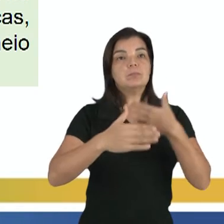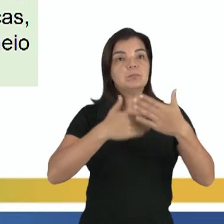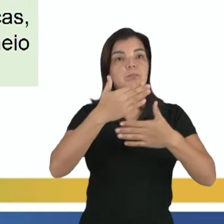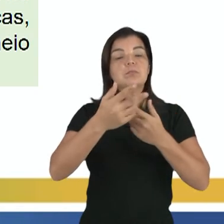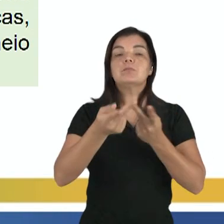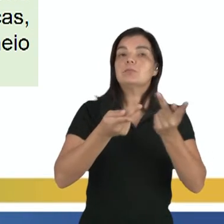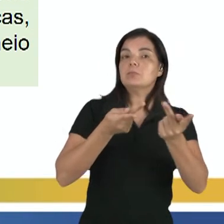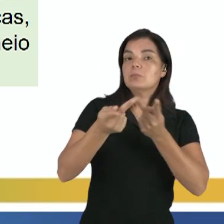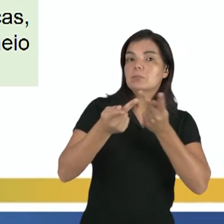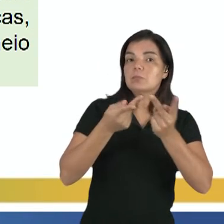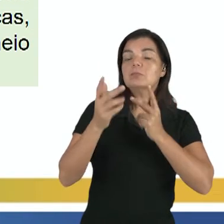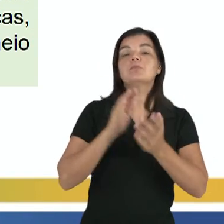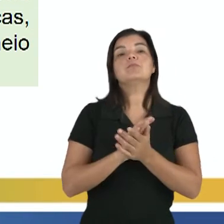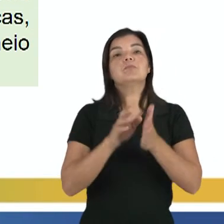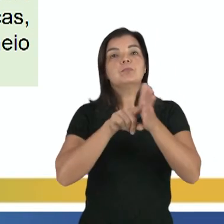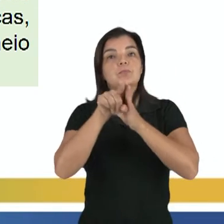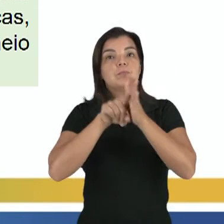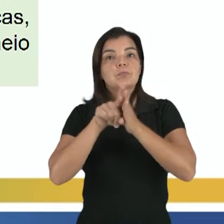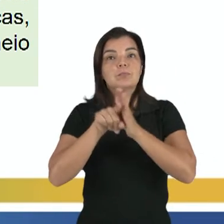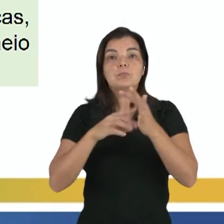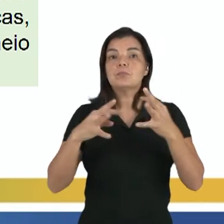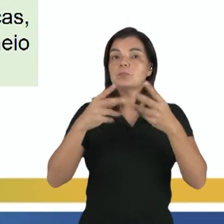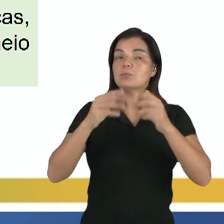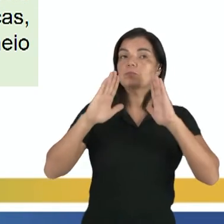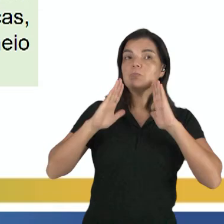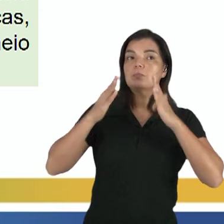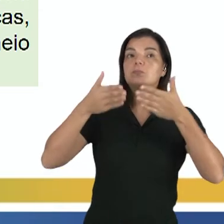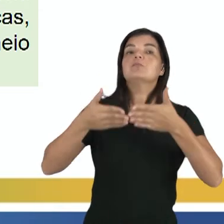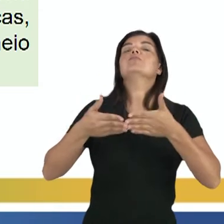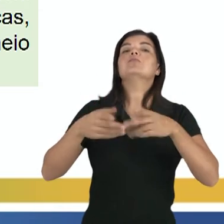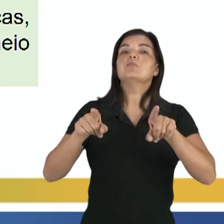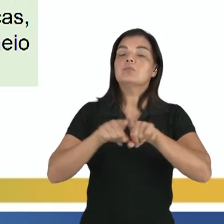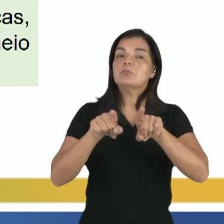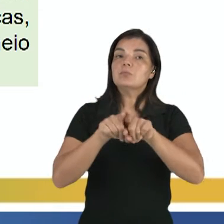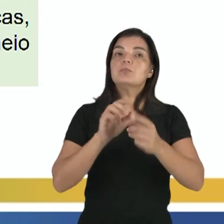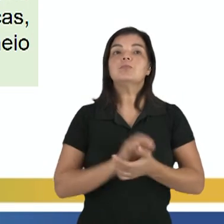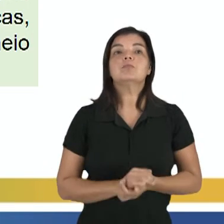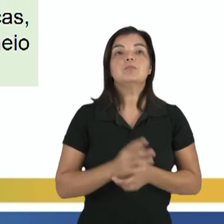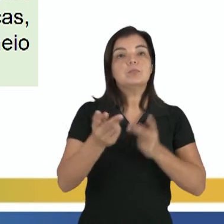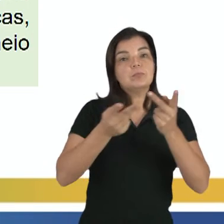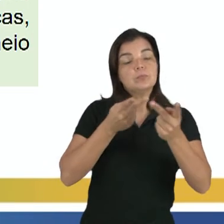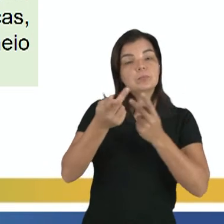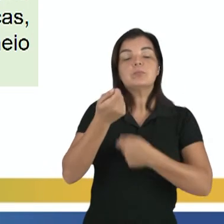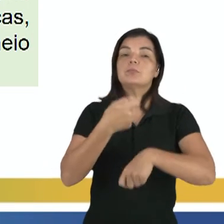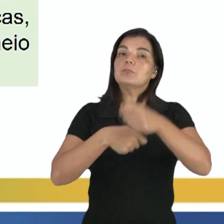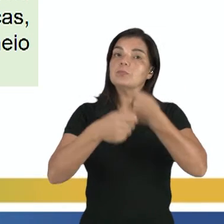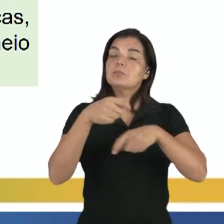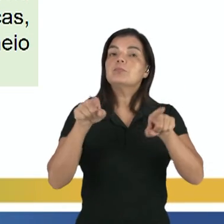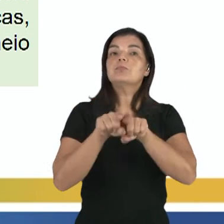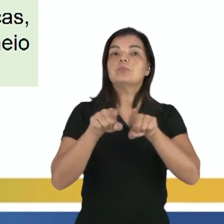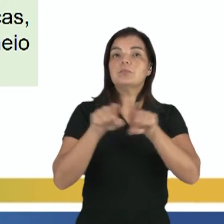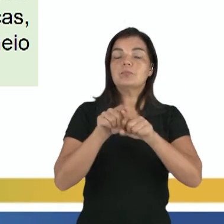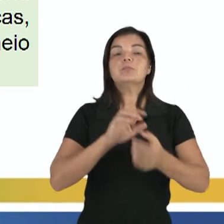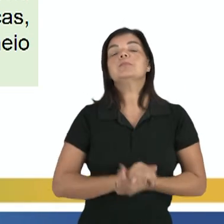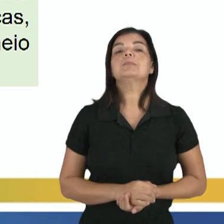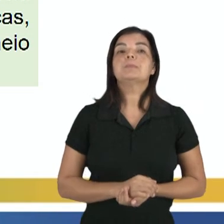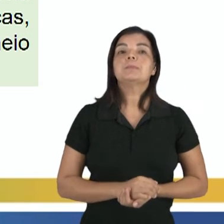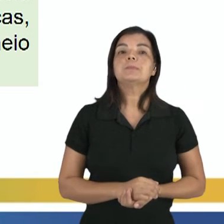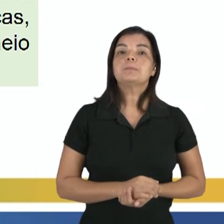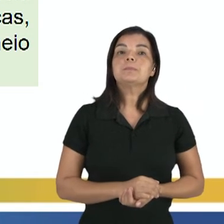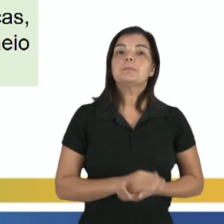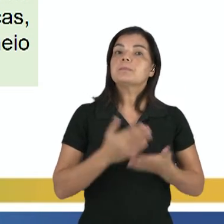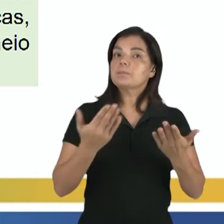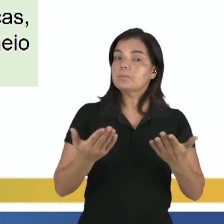desenvolver projetos, né, científicos, todos voltados à sustentabilidade, projetos econômicos também voltados à